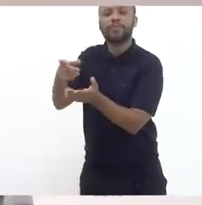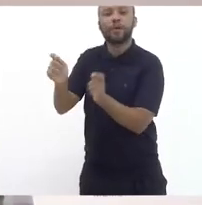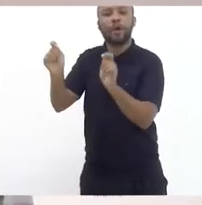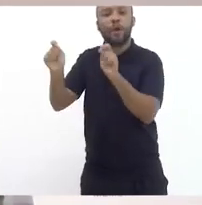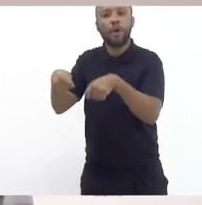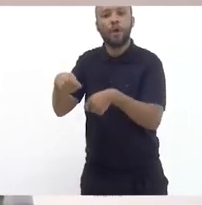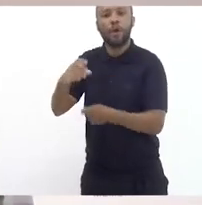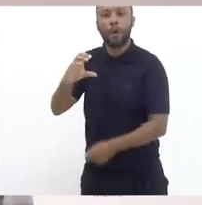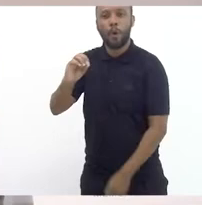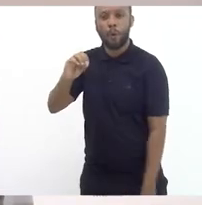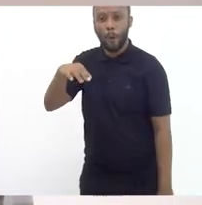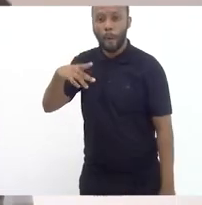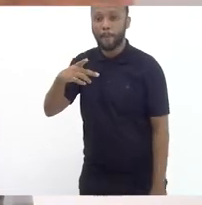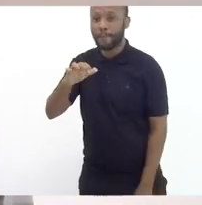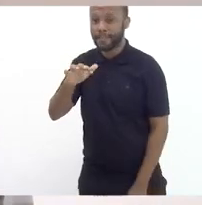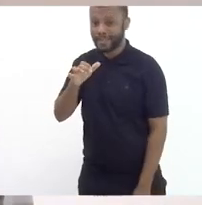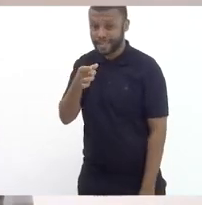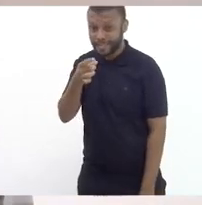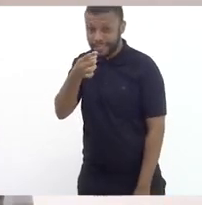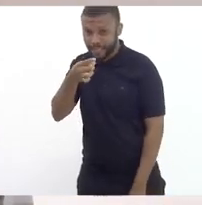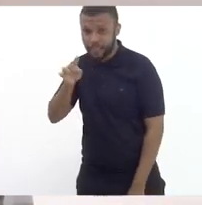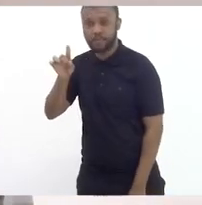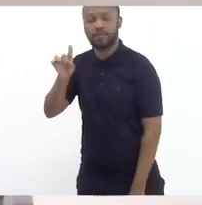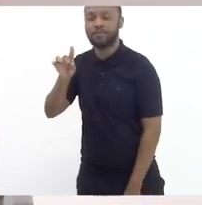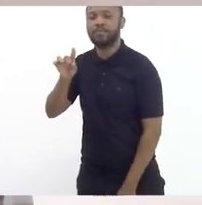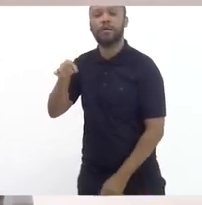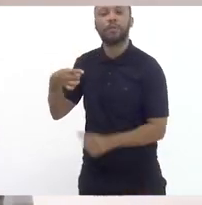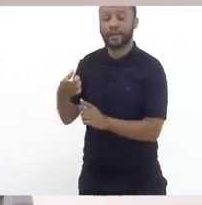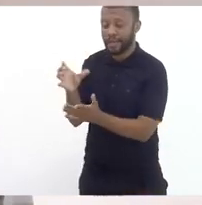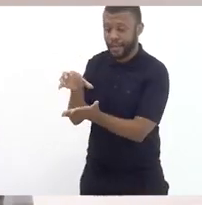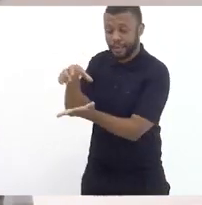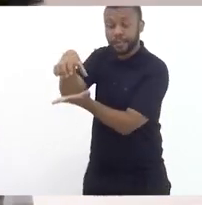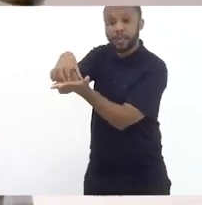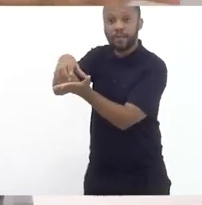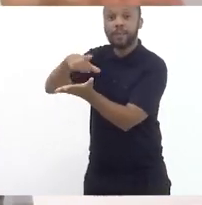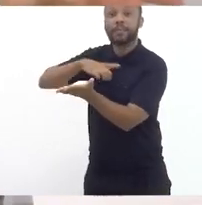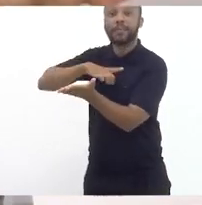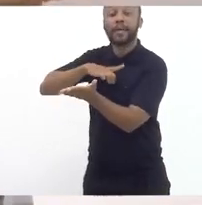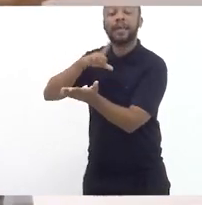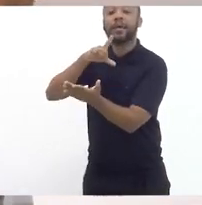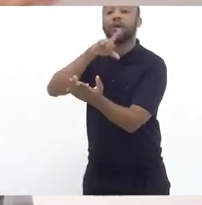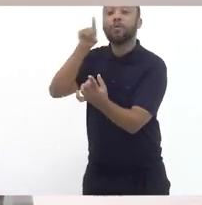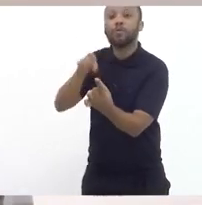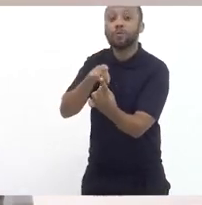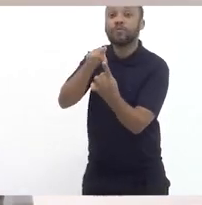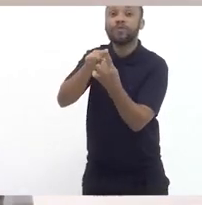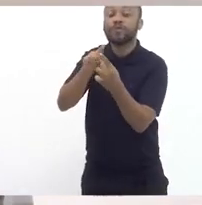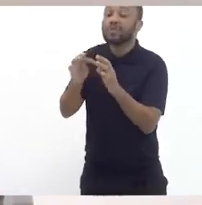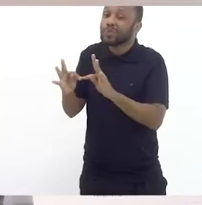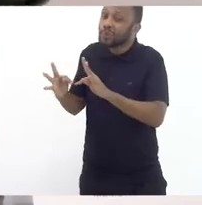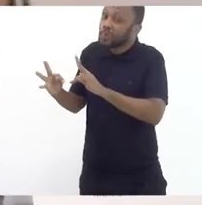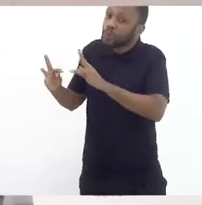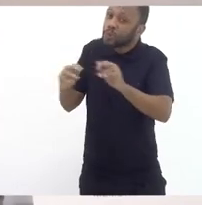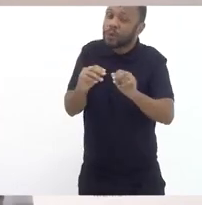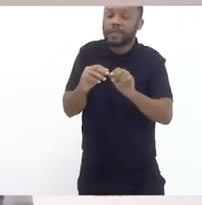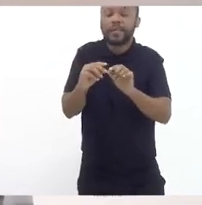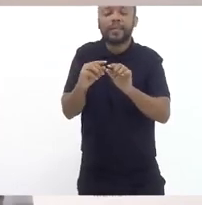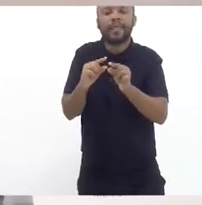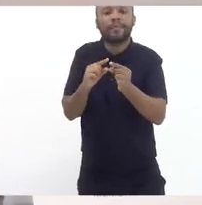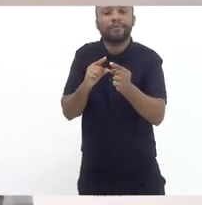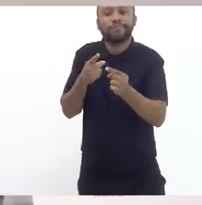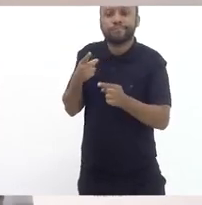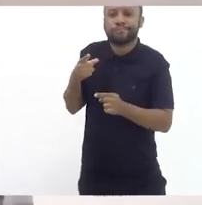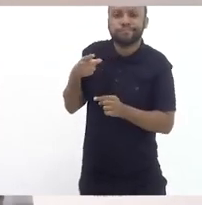Porque a Câmara de Compensação tem origem e destino de todas as viagens para fazer esses